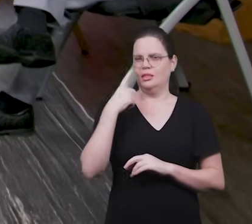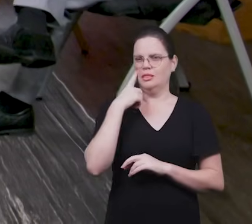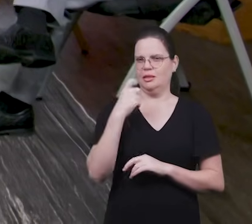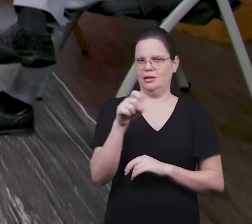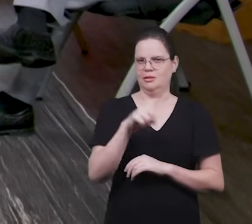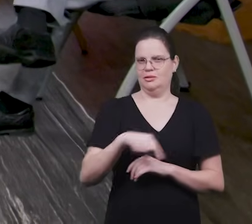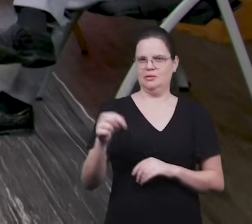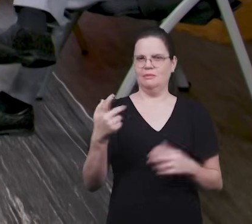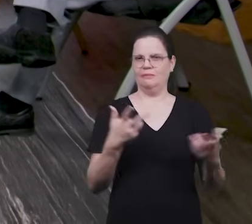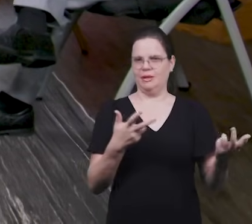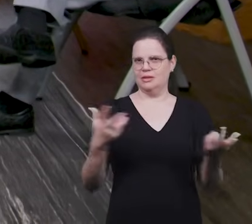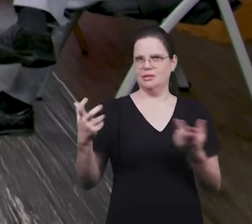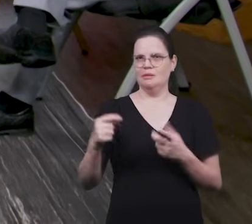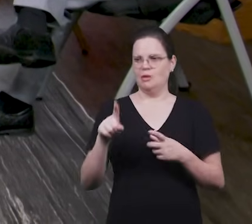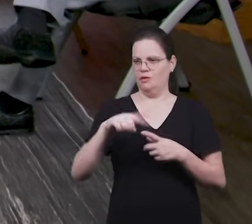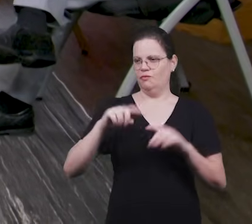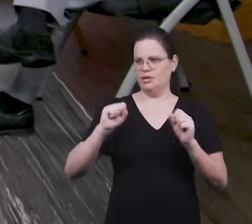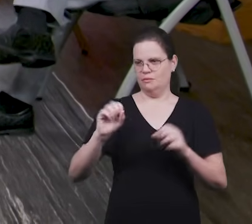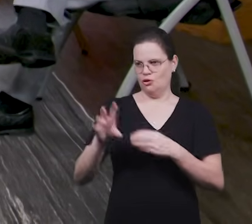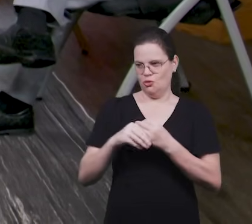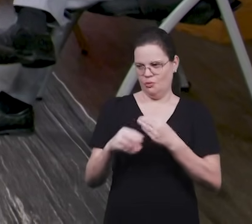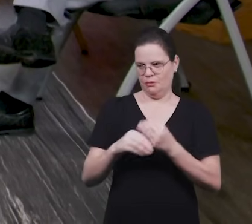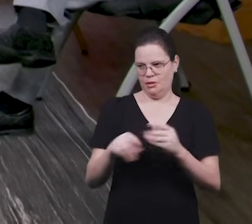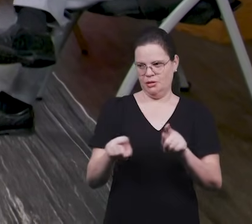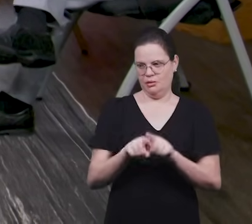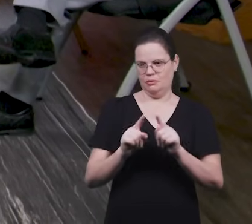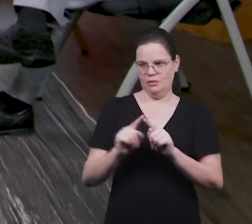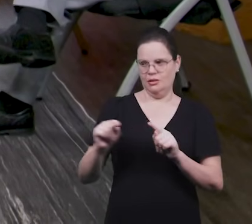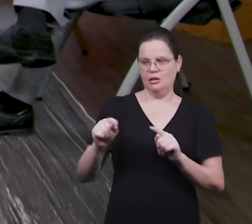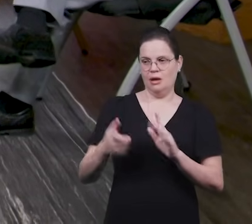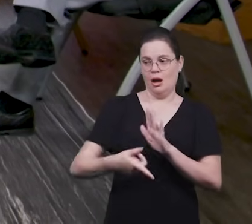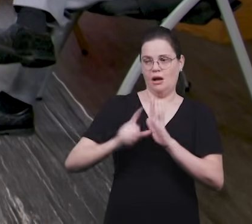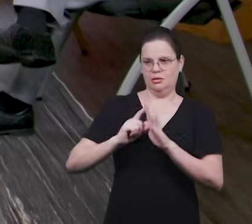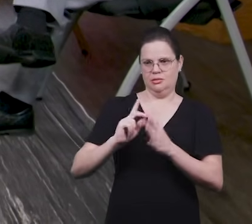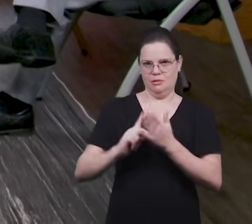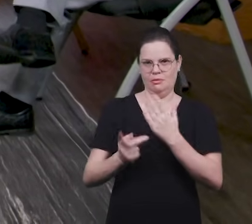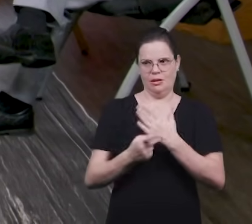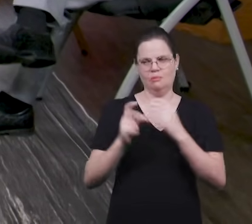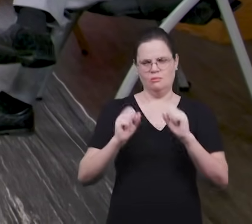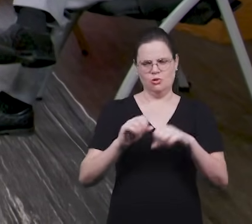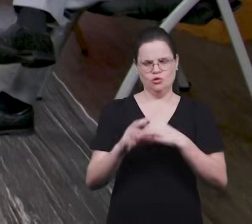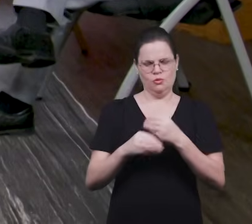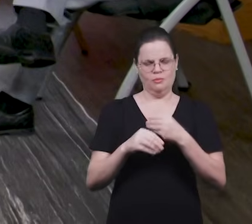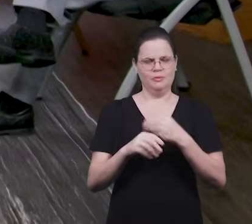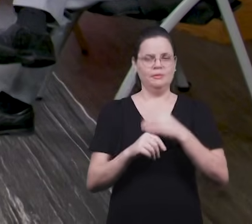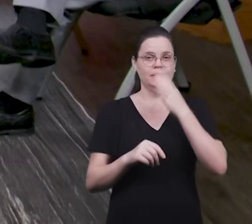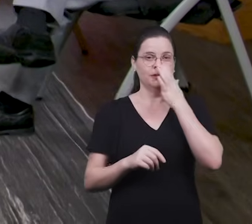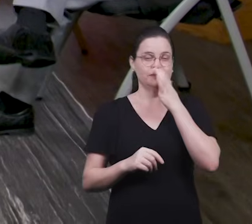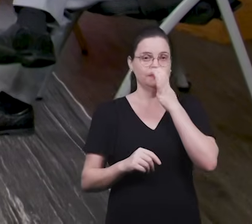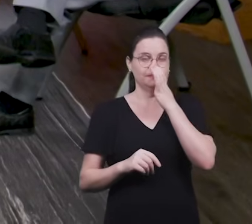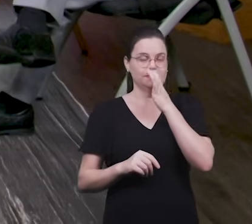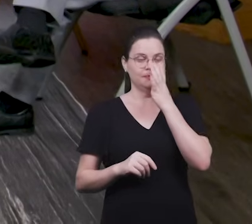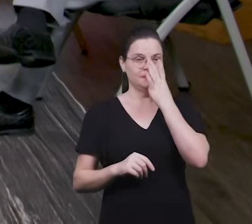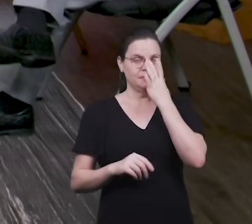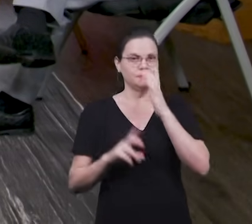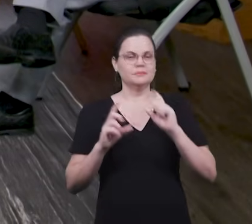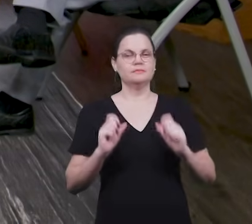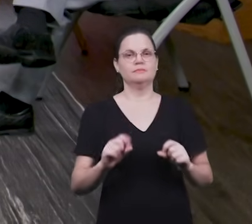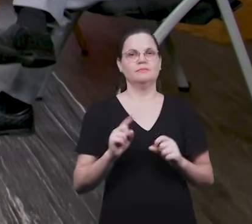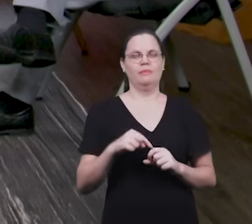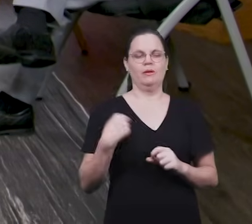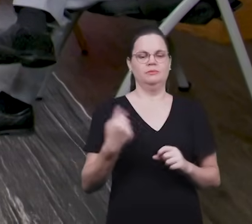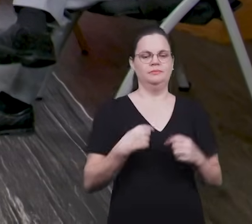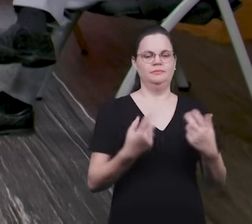podem completar, antes da gente ir para a parábola que é referente a Éfeso, é que nós vemos